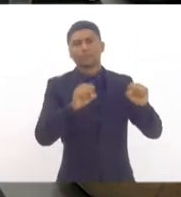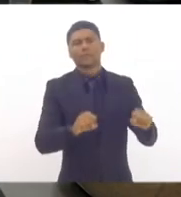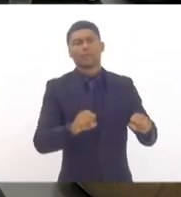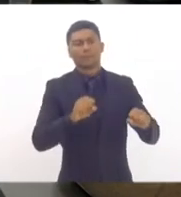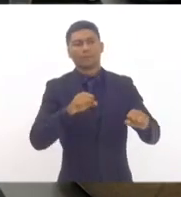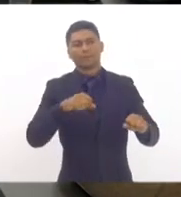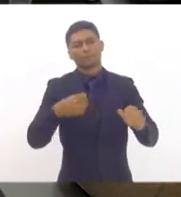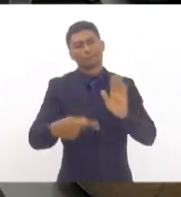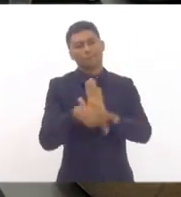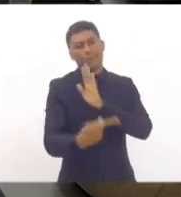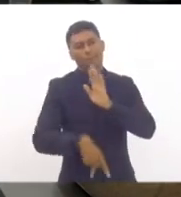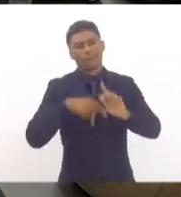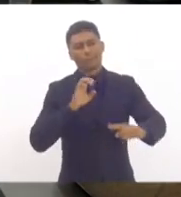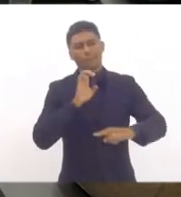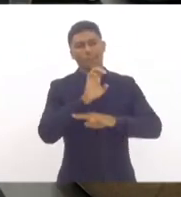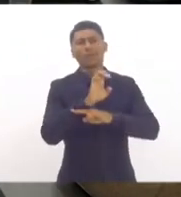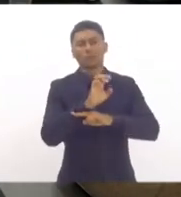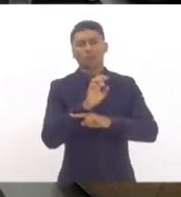Tortura,